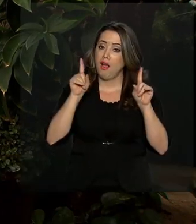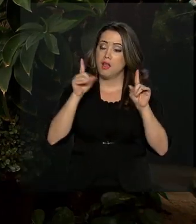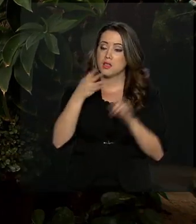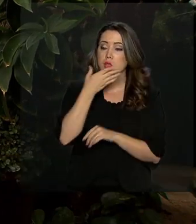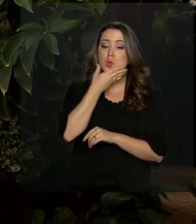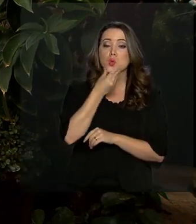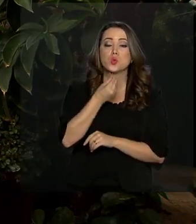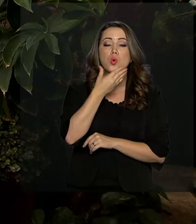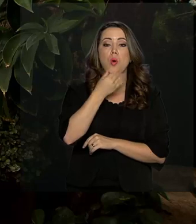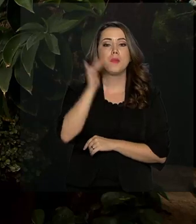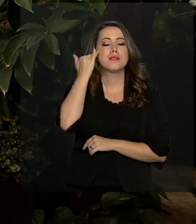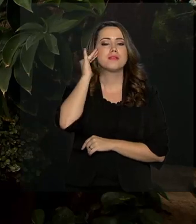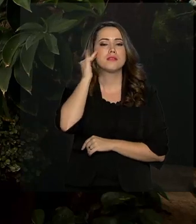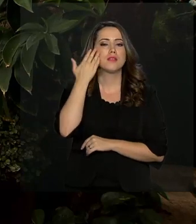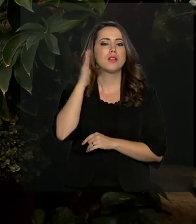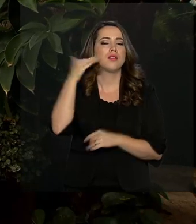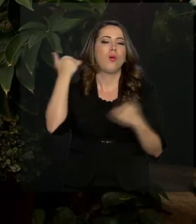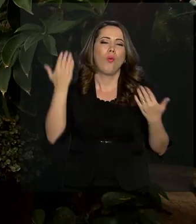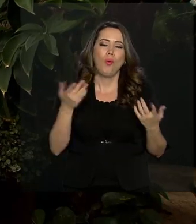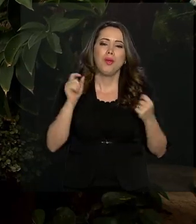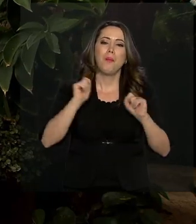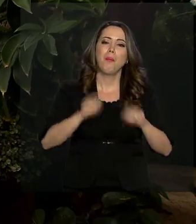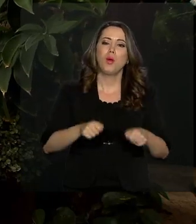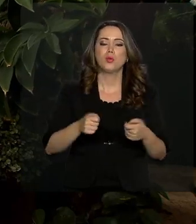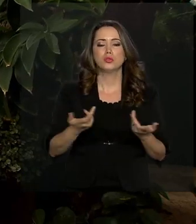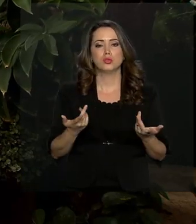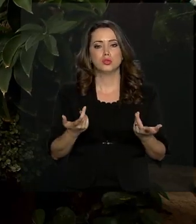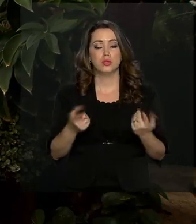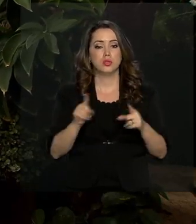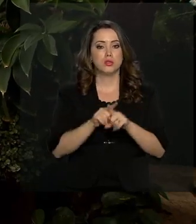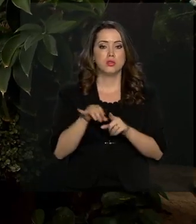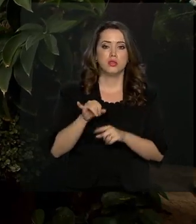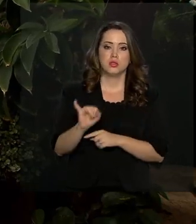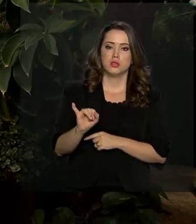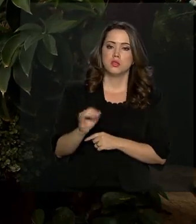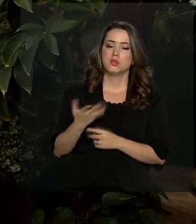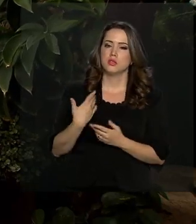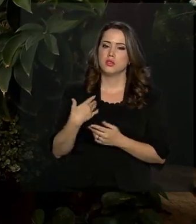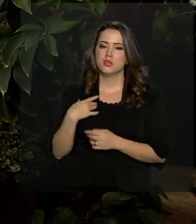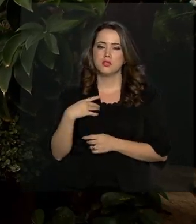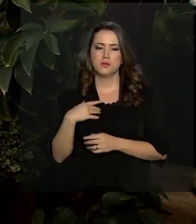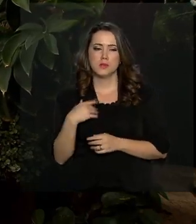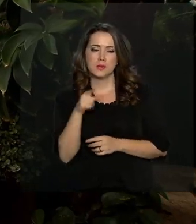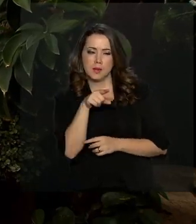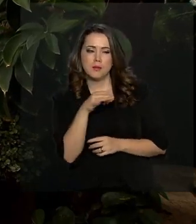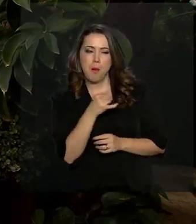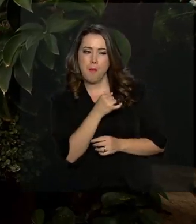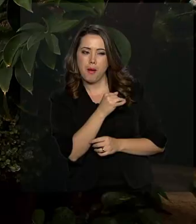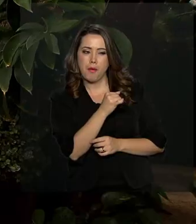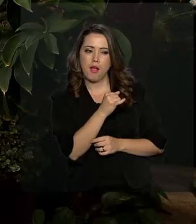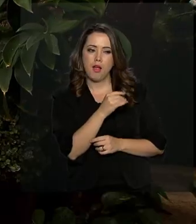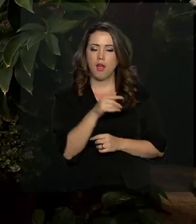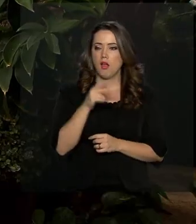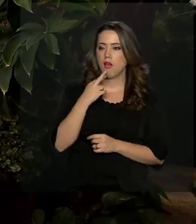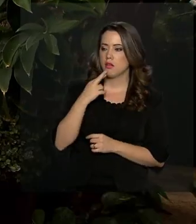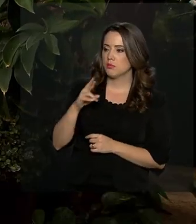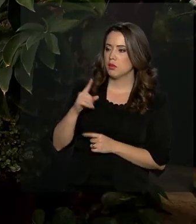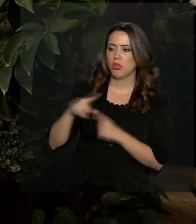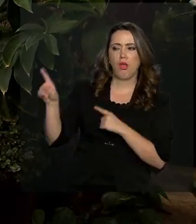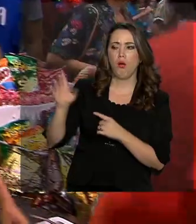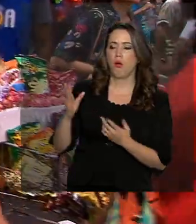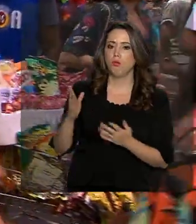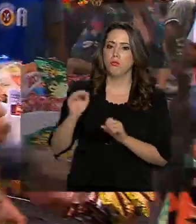os homens entendam o limite deles. Se você deu uma investida e a mulher falou não, para